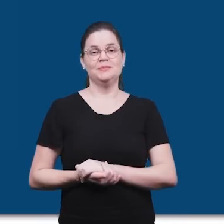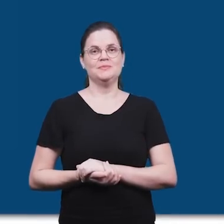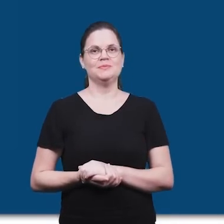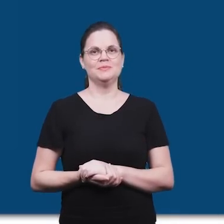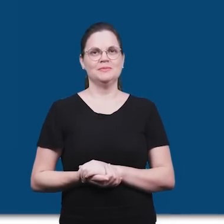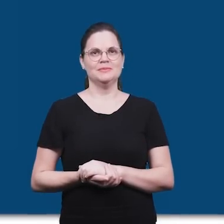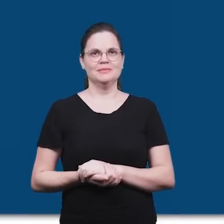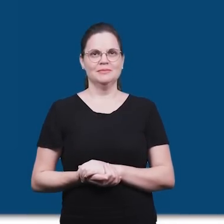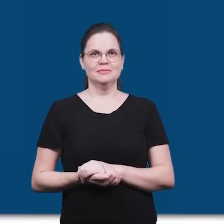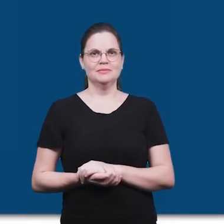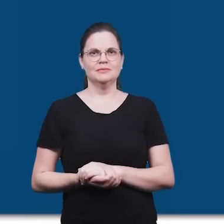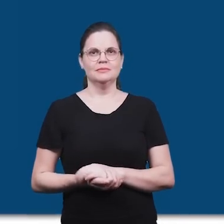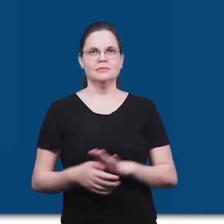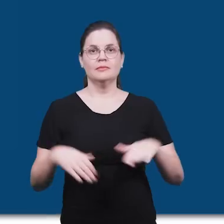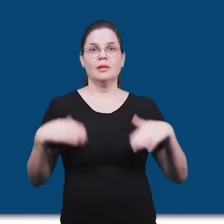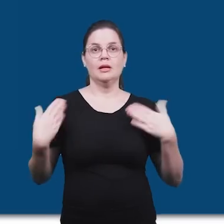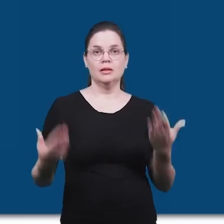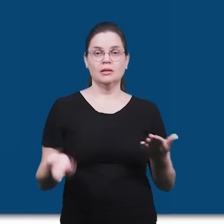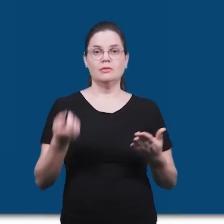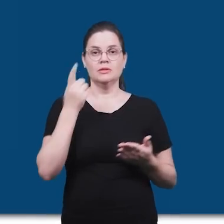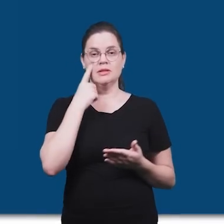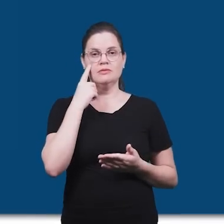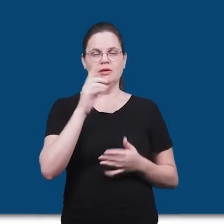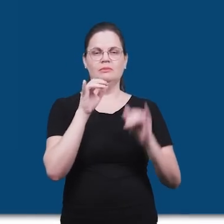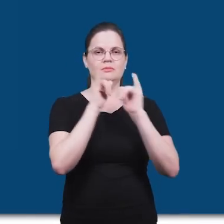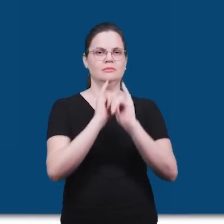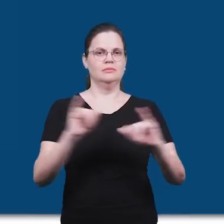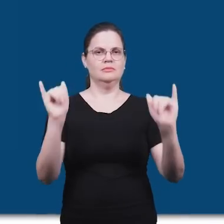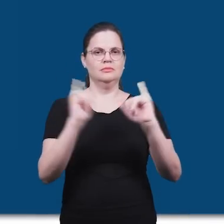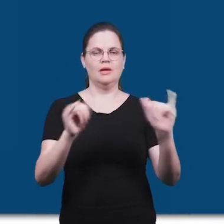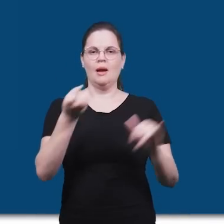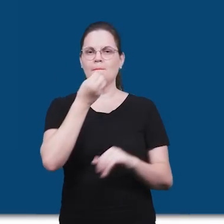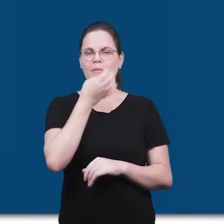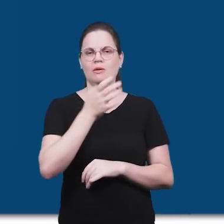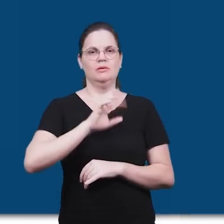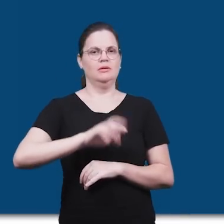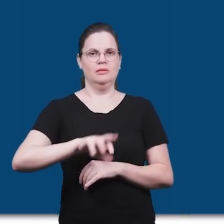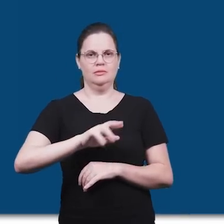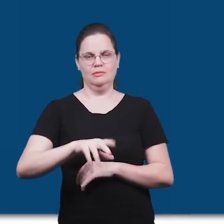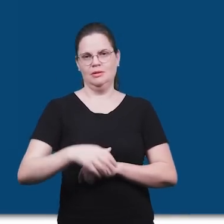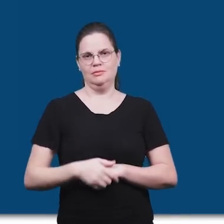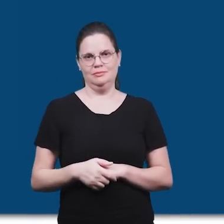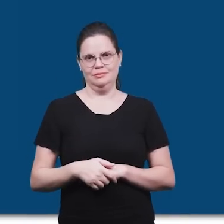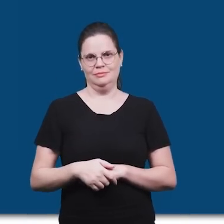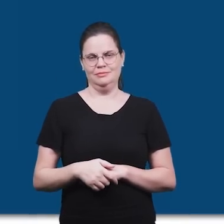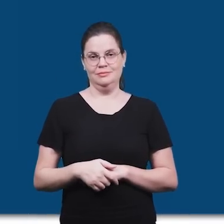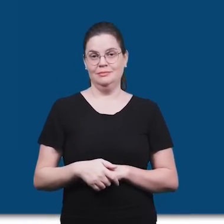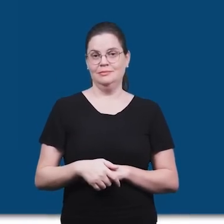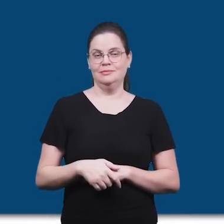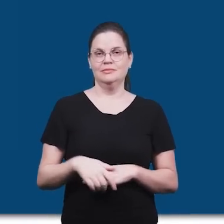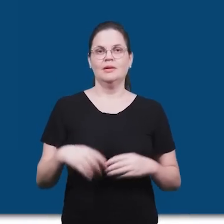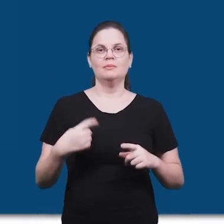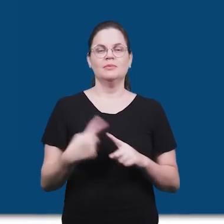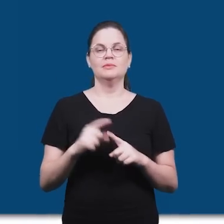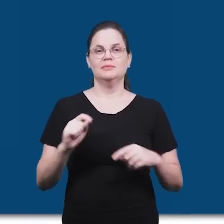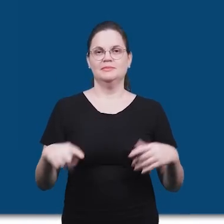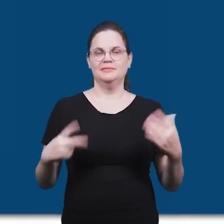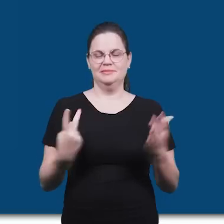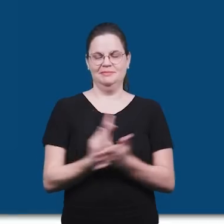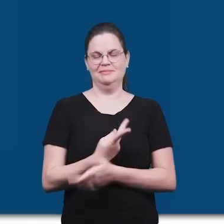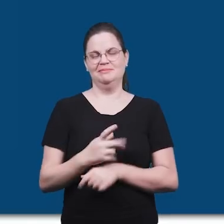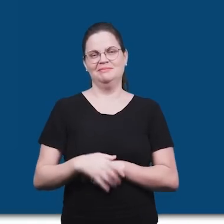Pois é, então ela faz uma propaganda que não é boa, tá? Ela faz uma